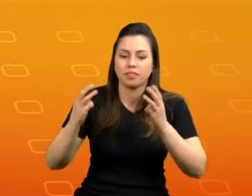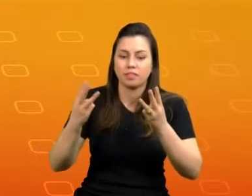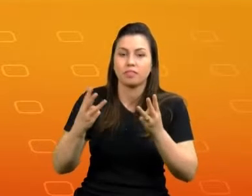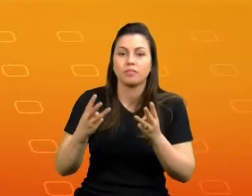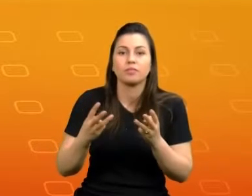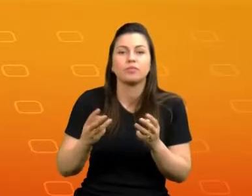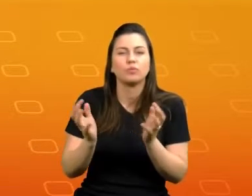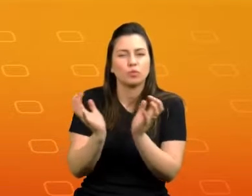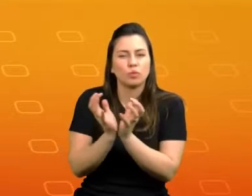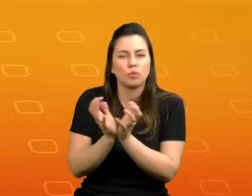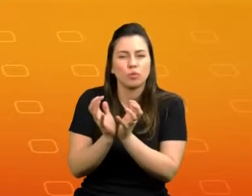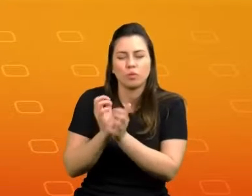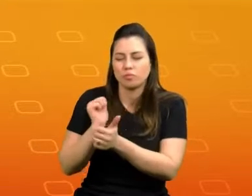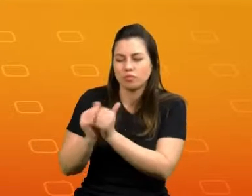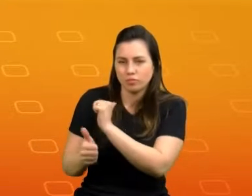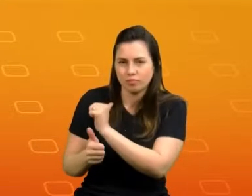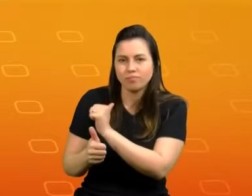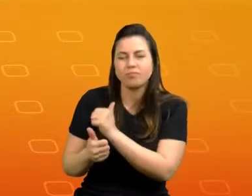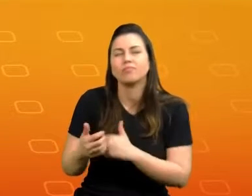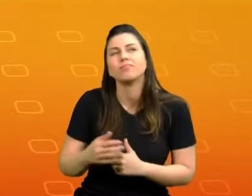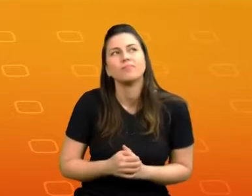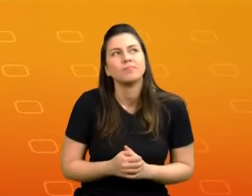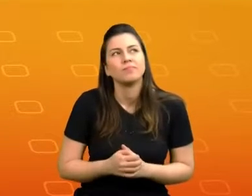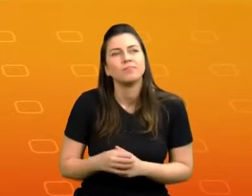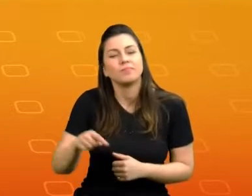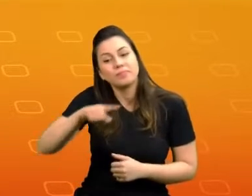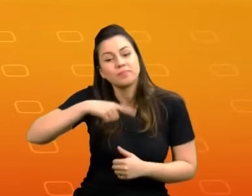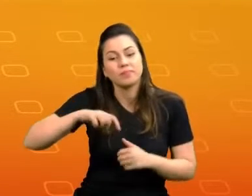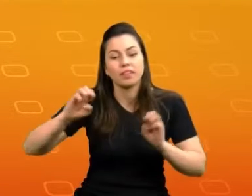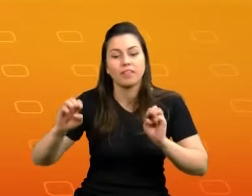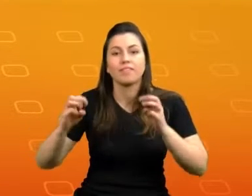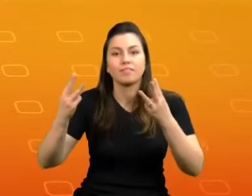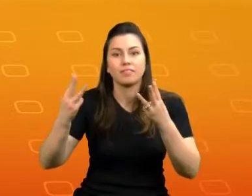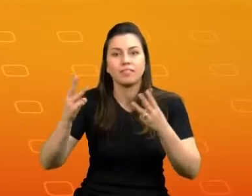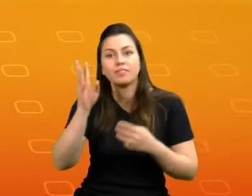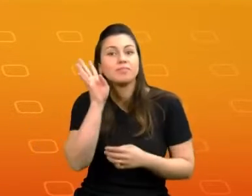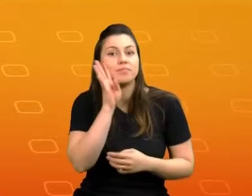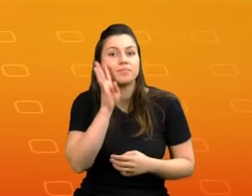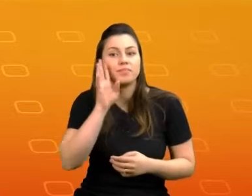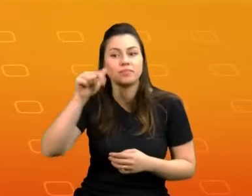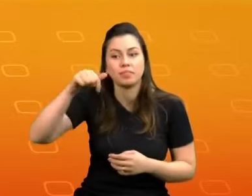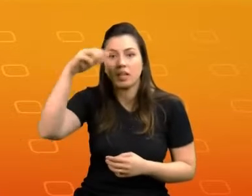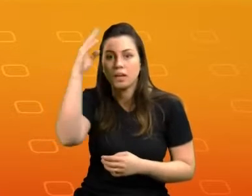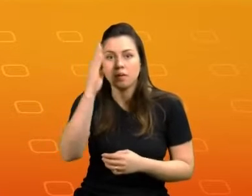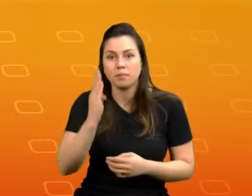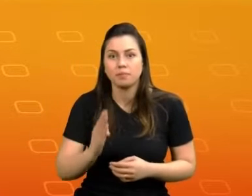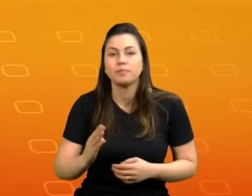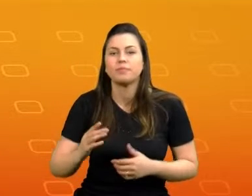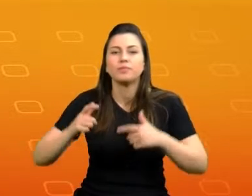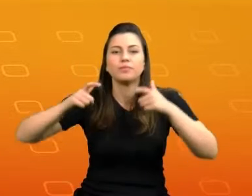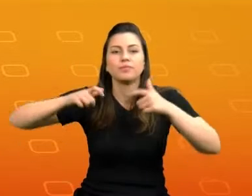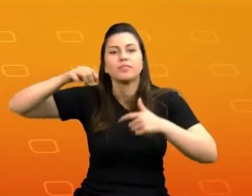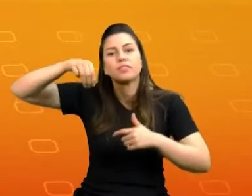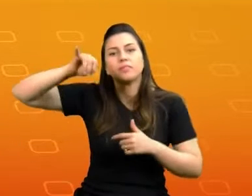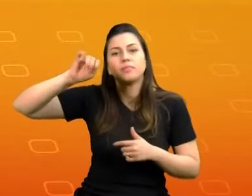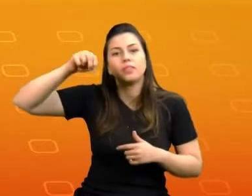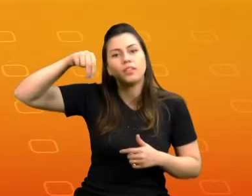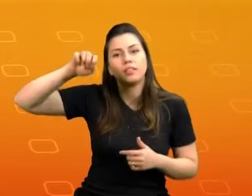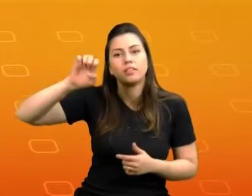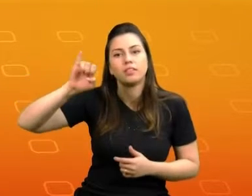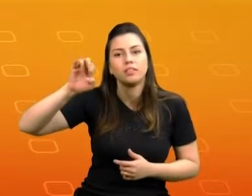produtoras aí de esportes do mundo e a gente fez a um evento internacional deles no Brasil no Mineirinho em 2018